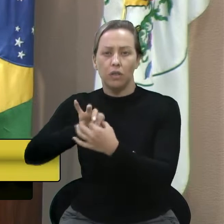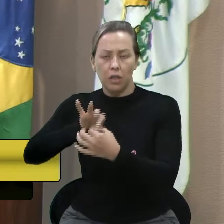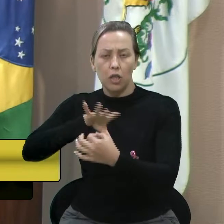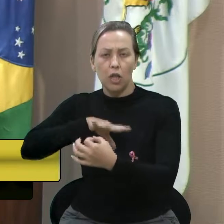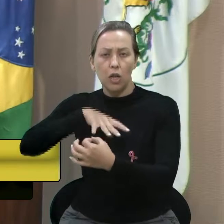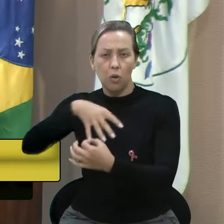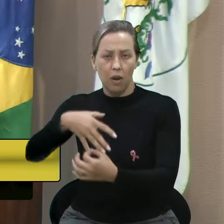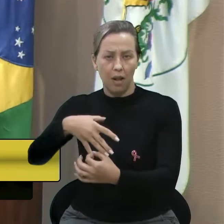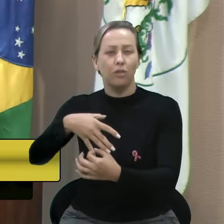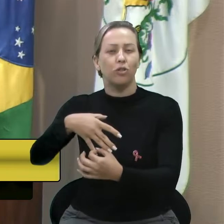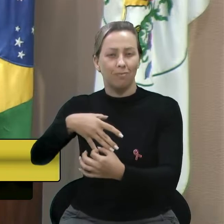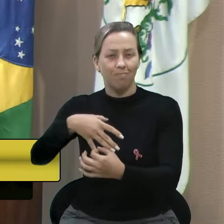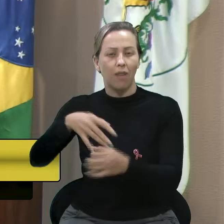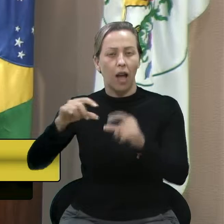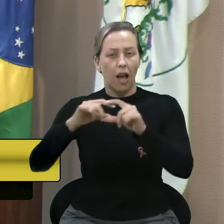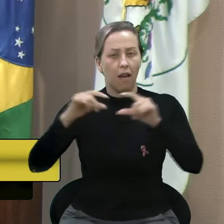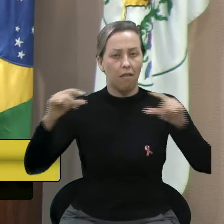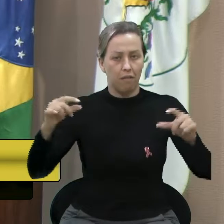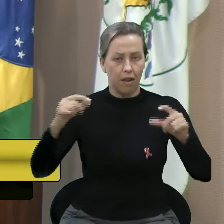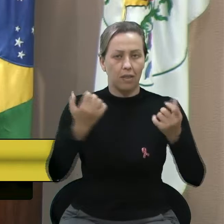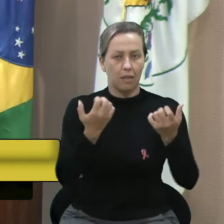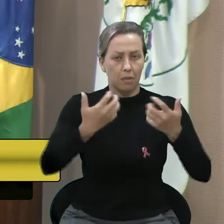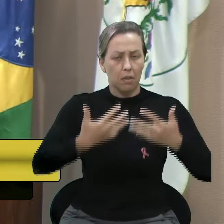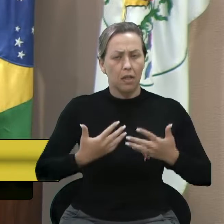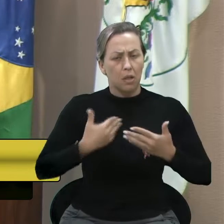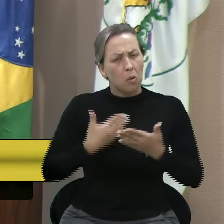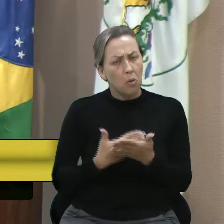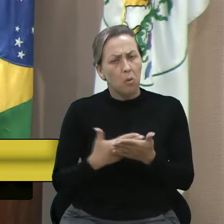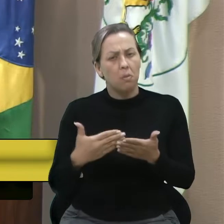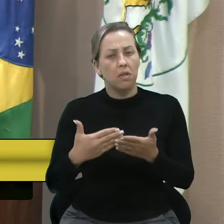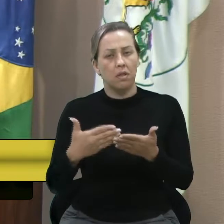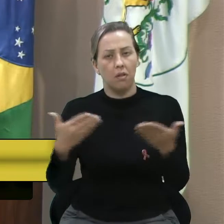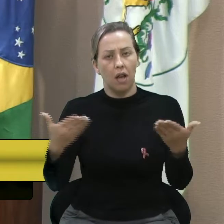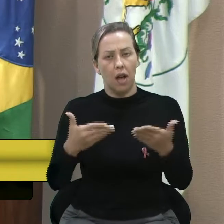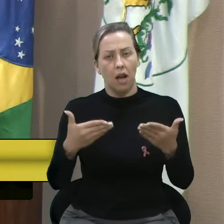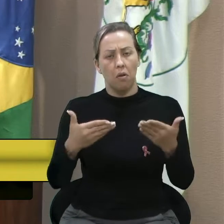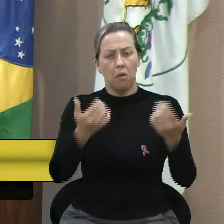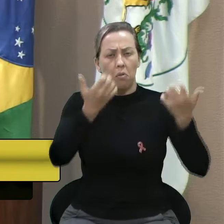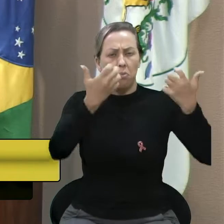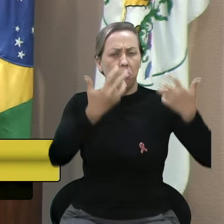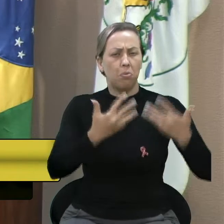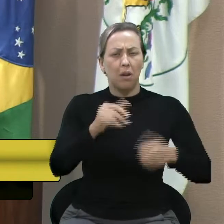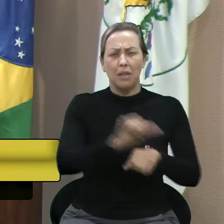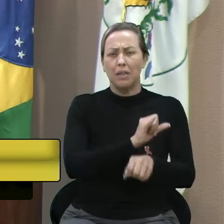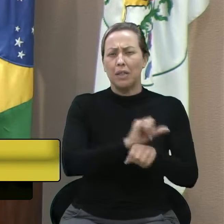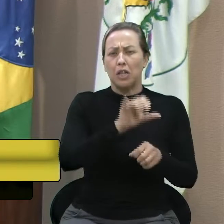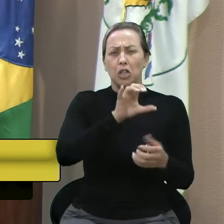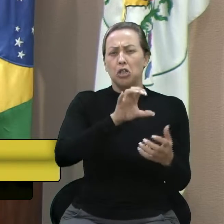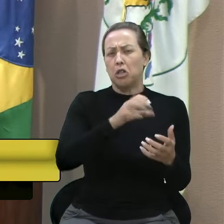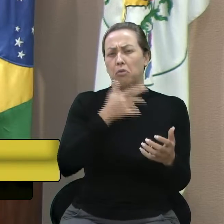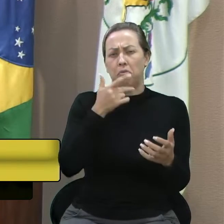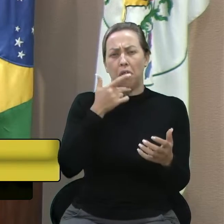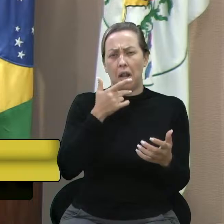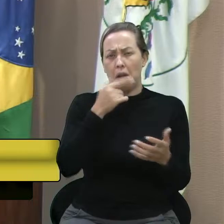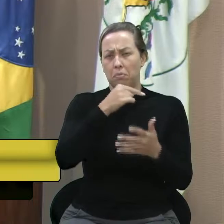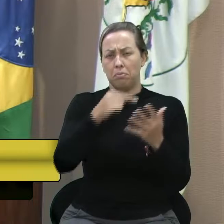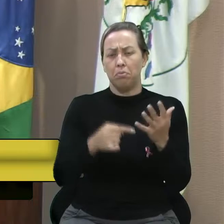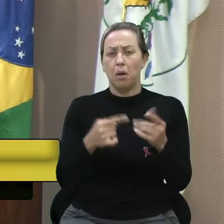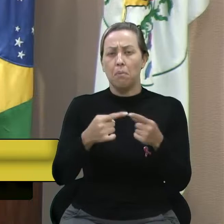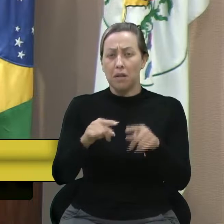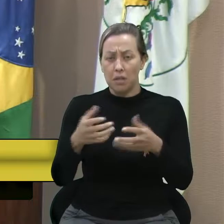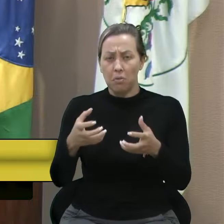coragem. E eu poderia começar minha fala de inúmeras maneiras, mas eu decidi